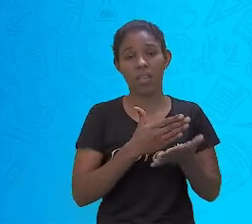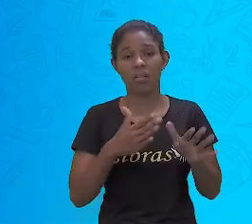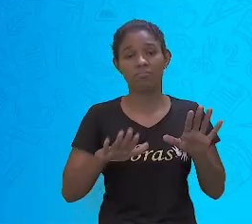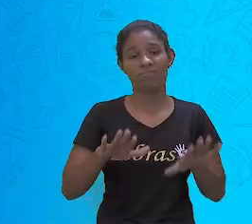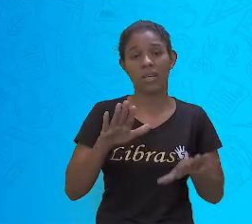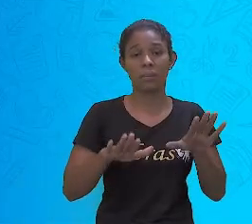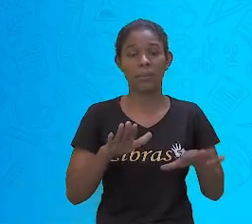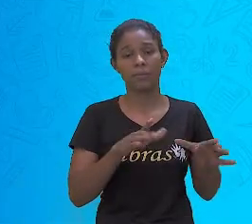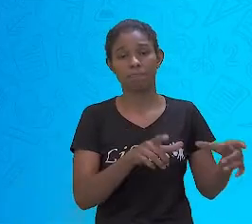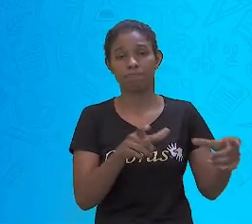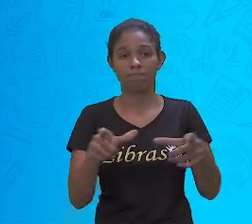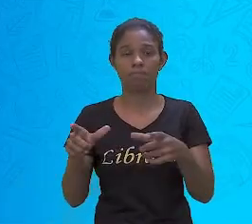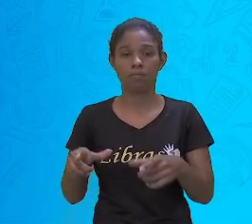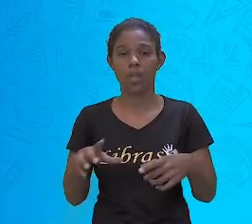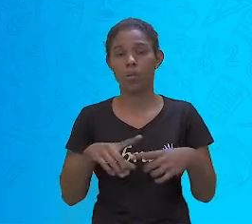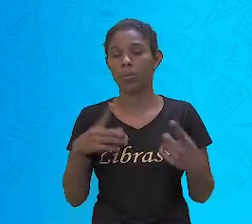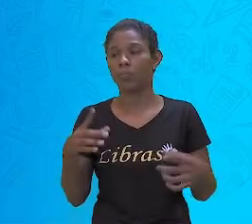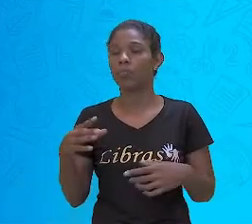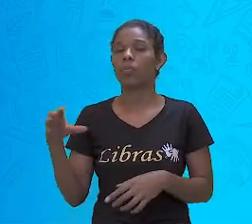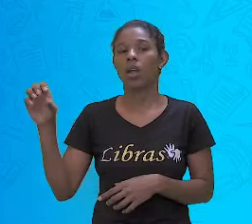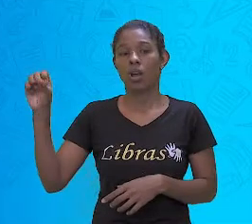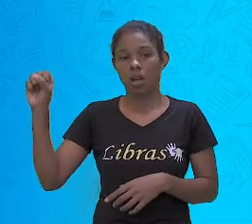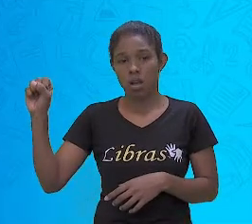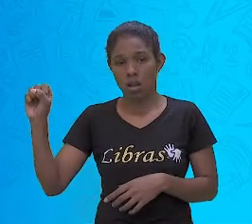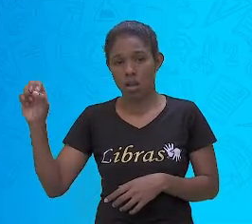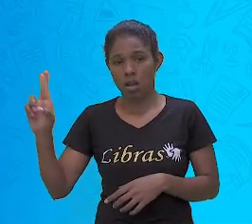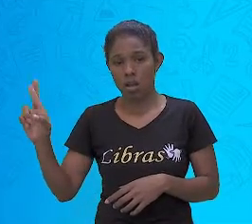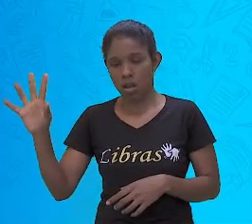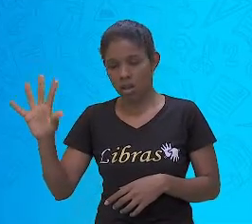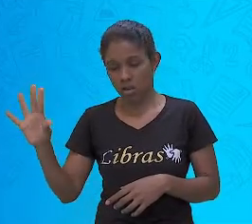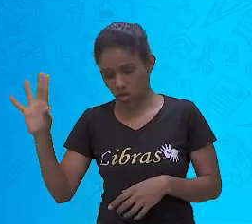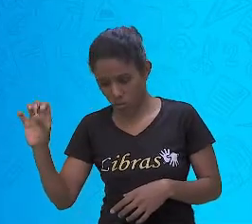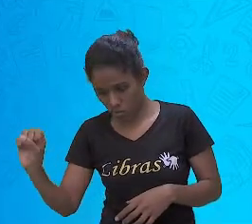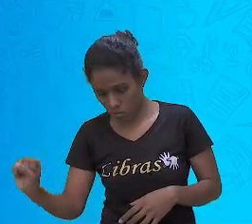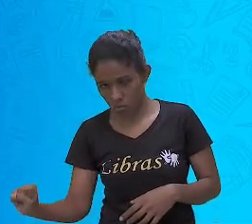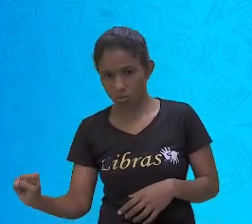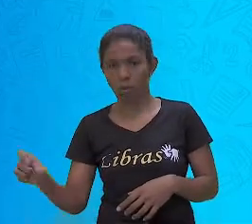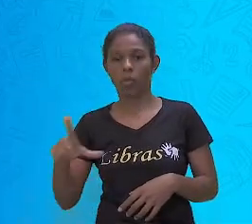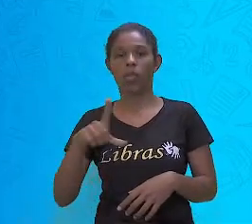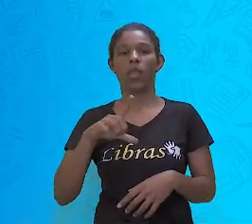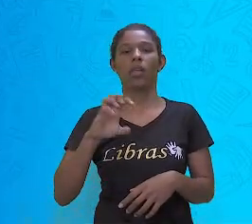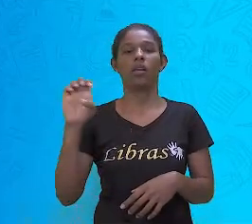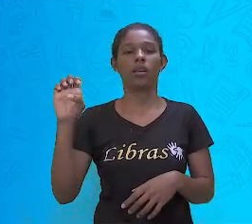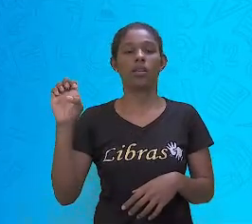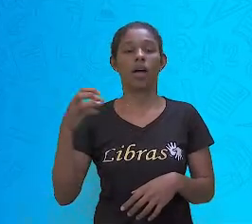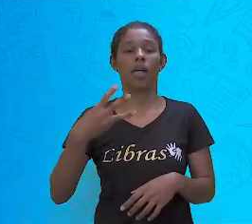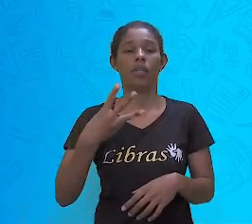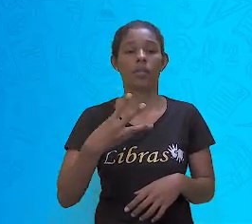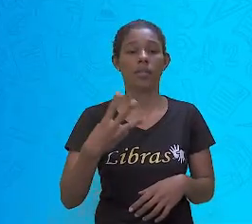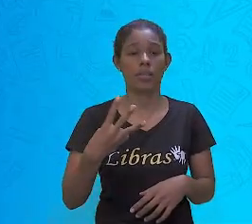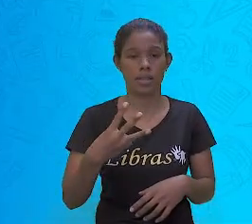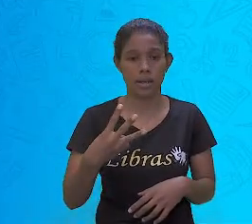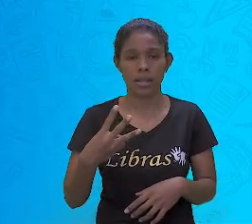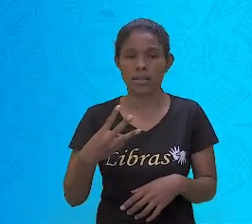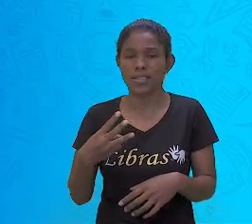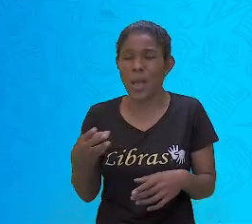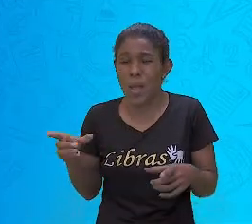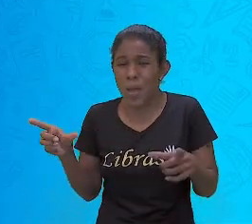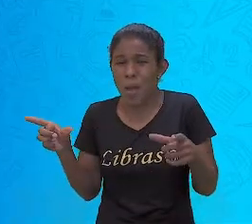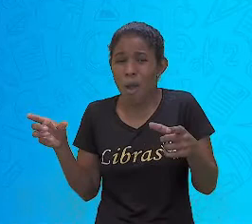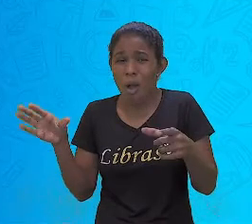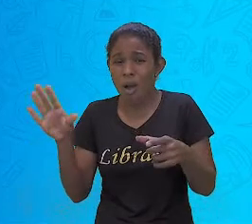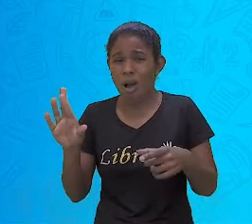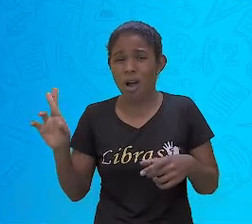3 estados. É a menor região brasileira, que apresenta grande influência europeia, especialmente italiana e